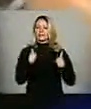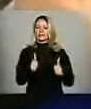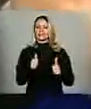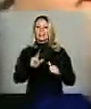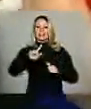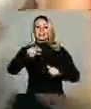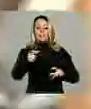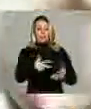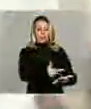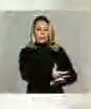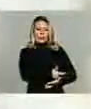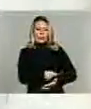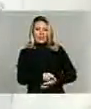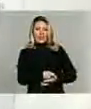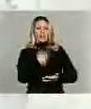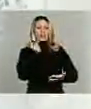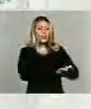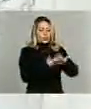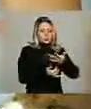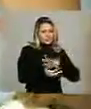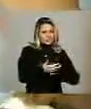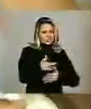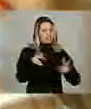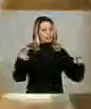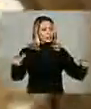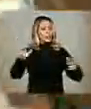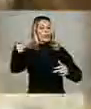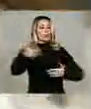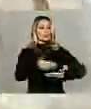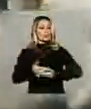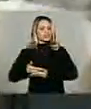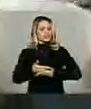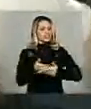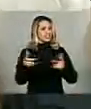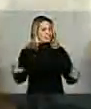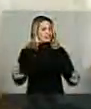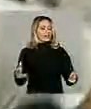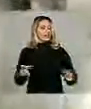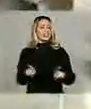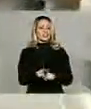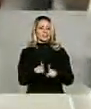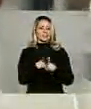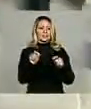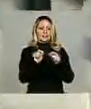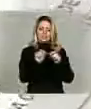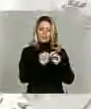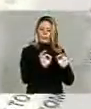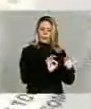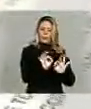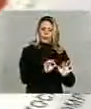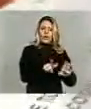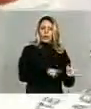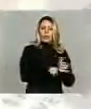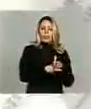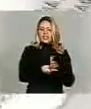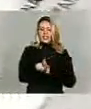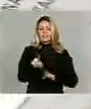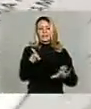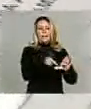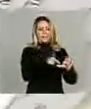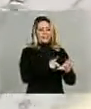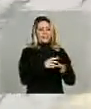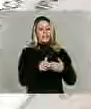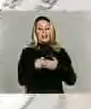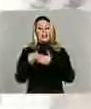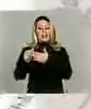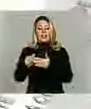a coleta, o sangue de Maria Fernanda, como de todos os recém-nascidos que se submetem ao teste do pezinho, é transportado